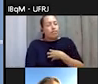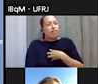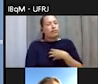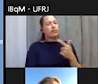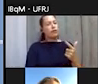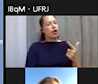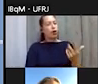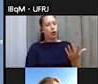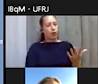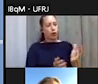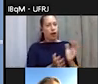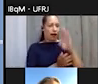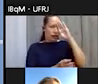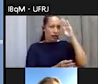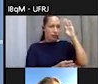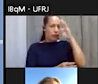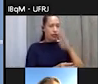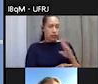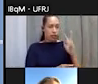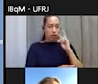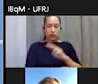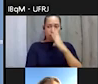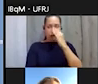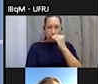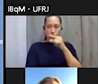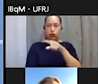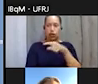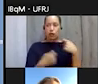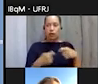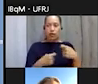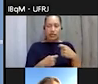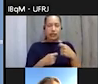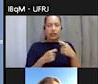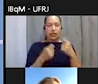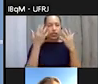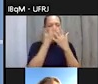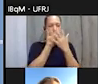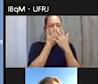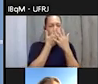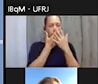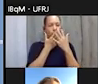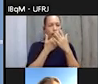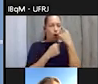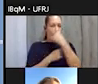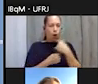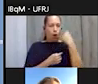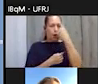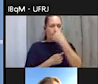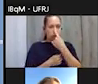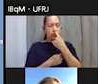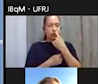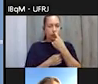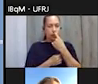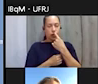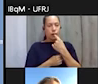coloco essa foto, se vocês observarem, eu tive que mascarar o rosto desses operários para impedir que